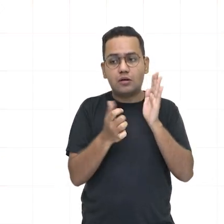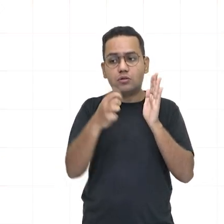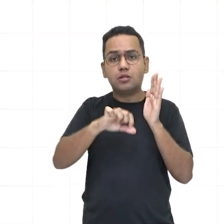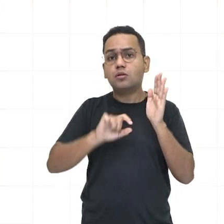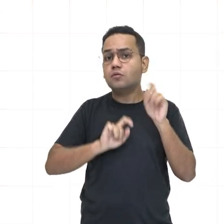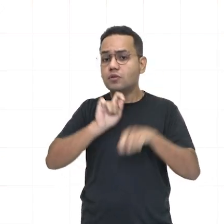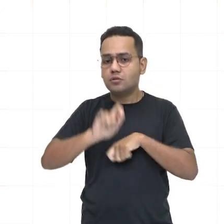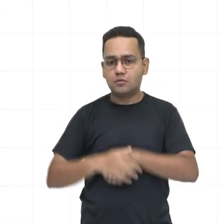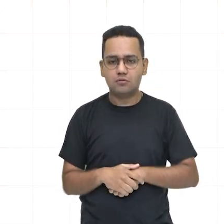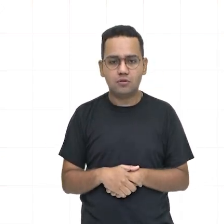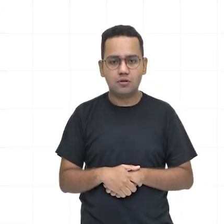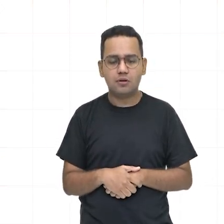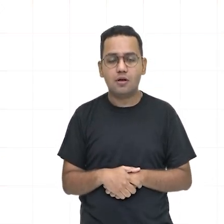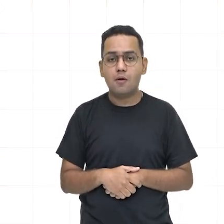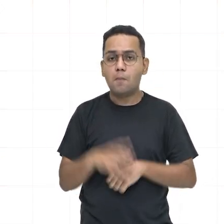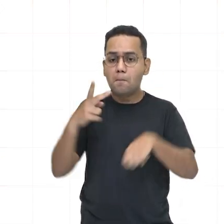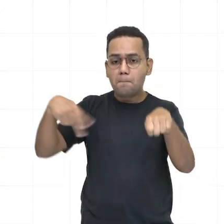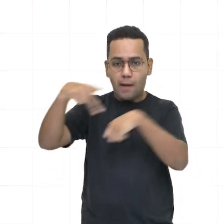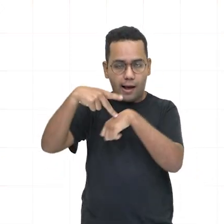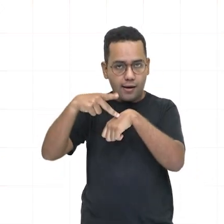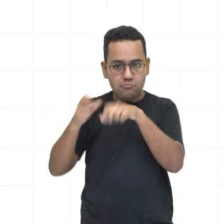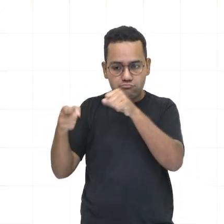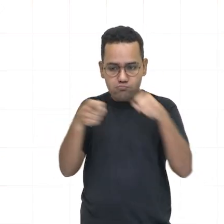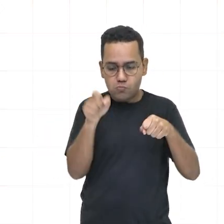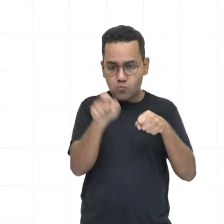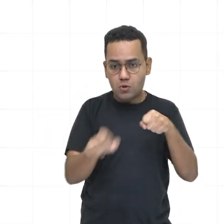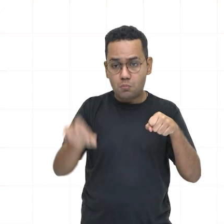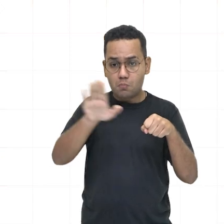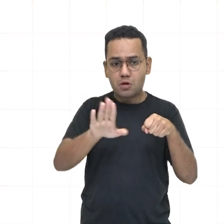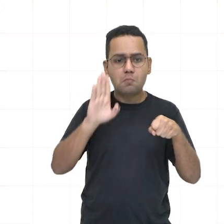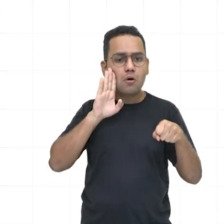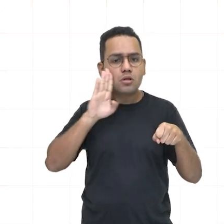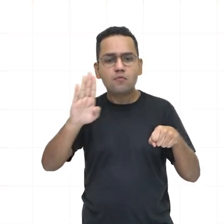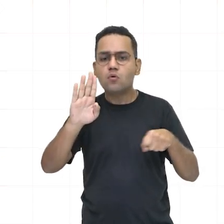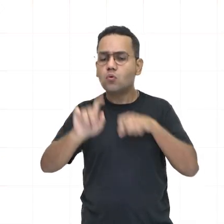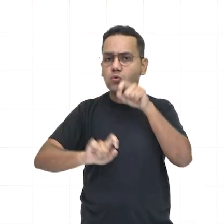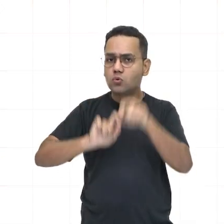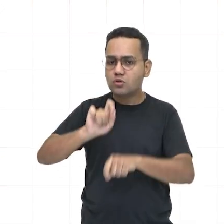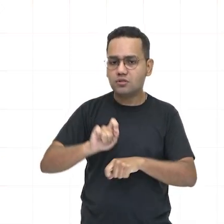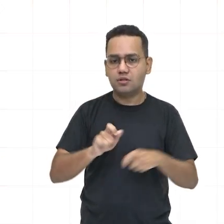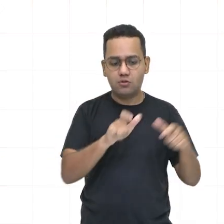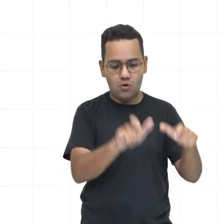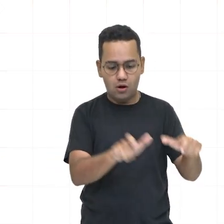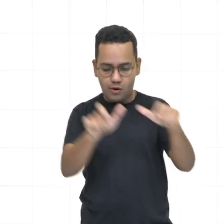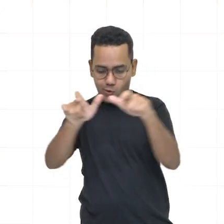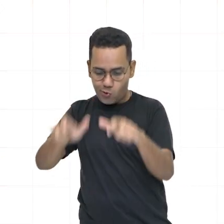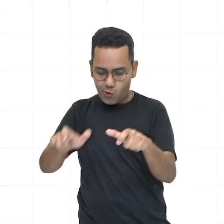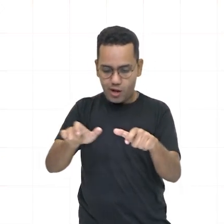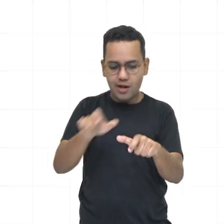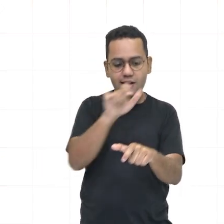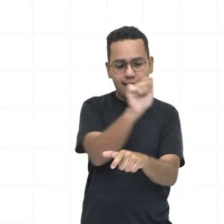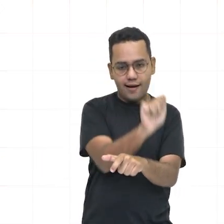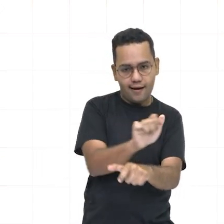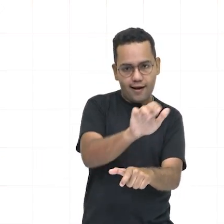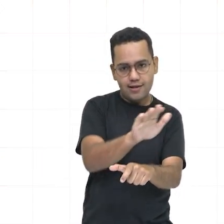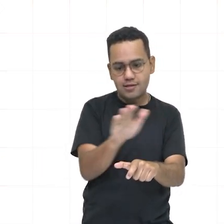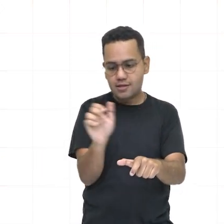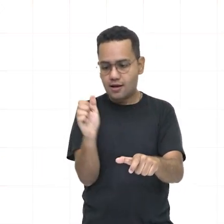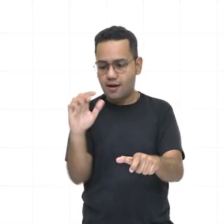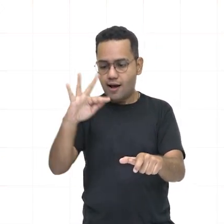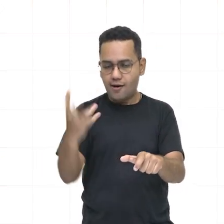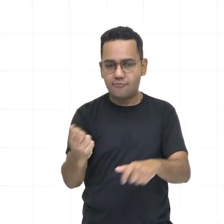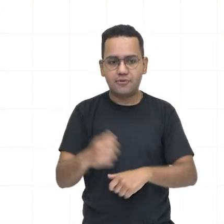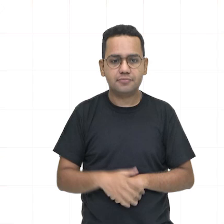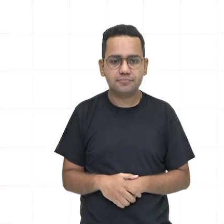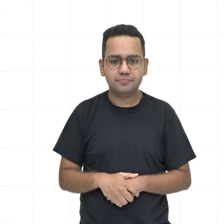territórios asiáticos e africanos, né? Isso se chamou neocolonialismo. Lembrando aí que o neo é de novo e